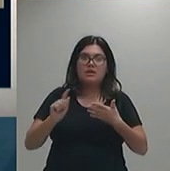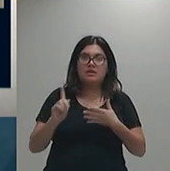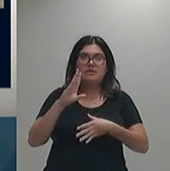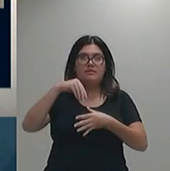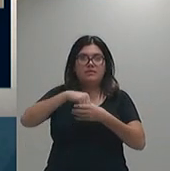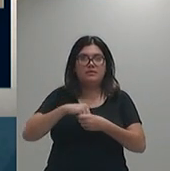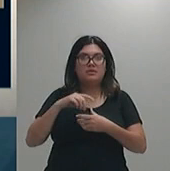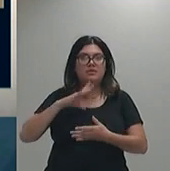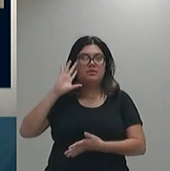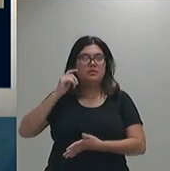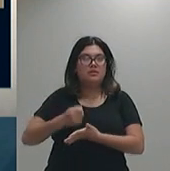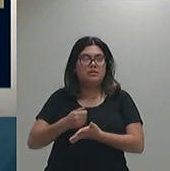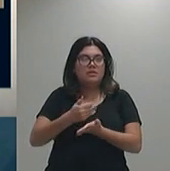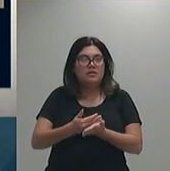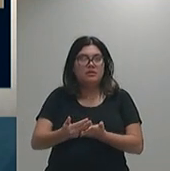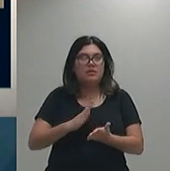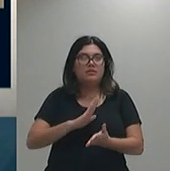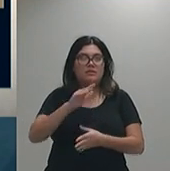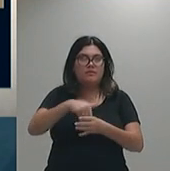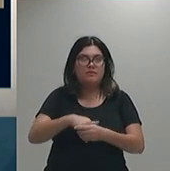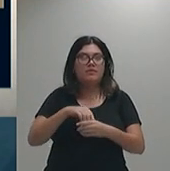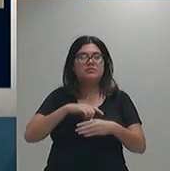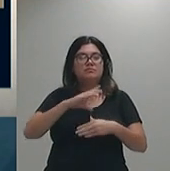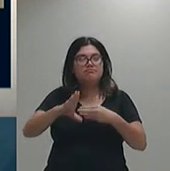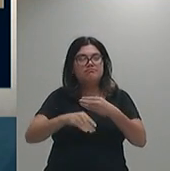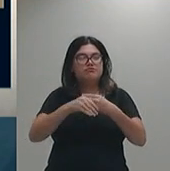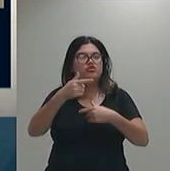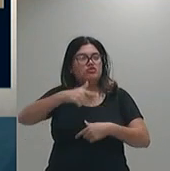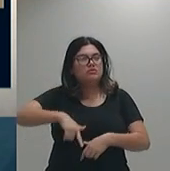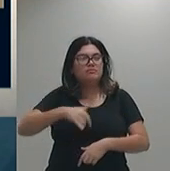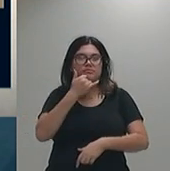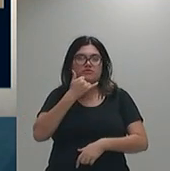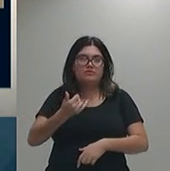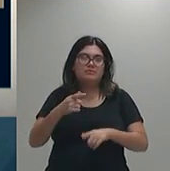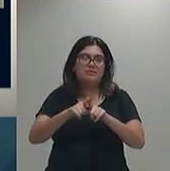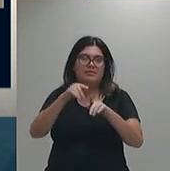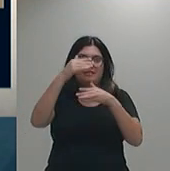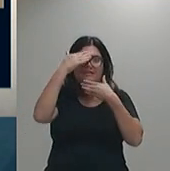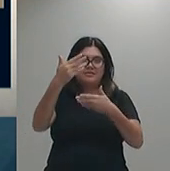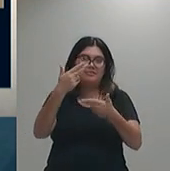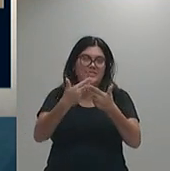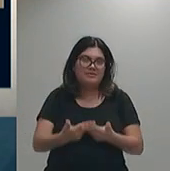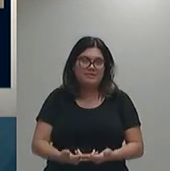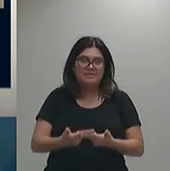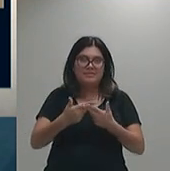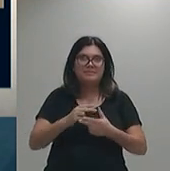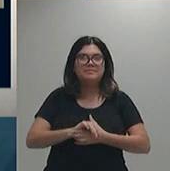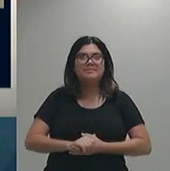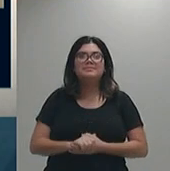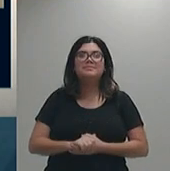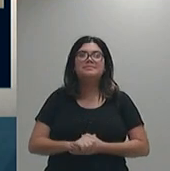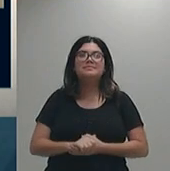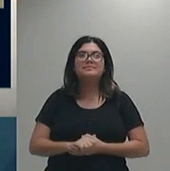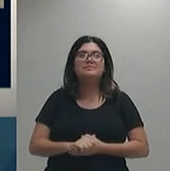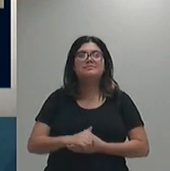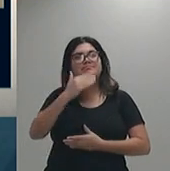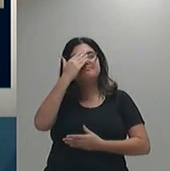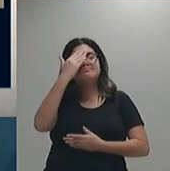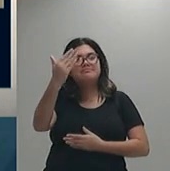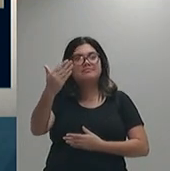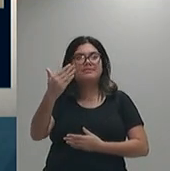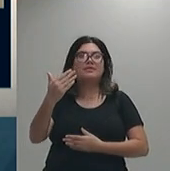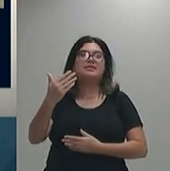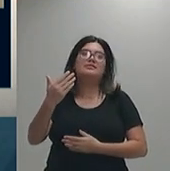e seu voto renova que o pedido de desculpas de agradecimento pela paciência muito obrigado nos felizes são o mesmo dispositivo